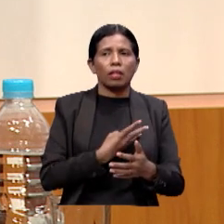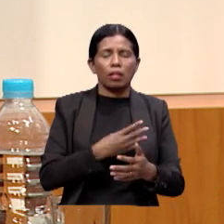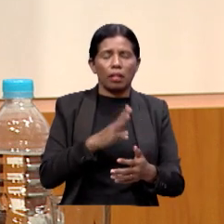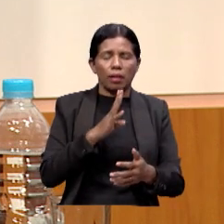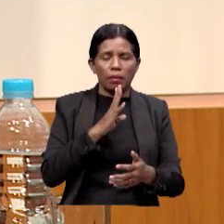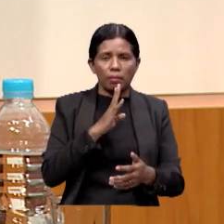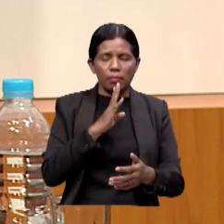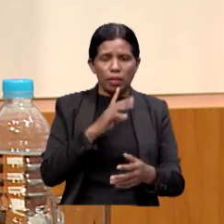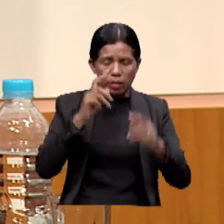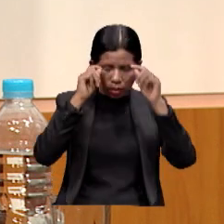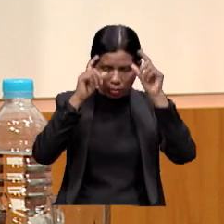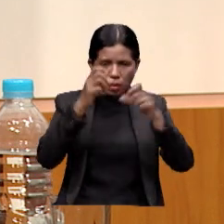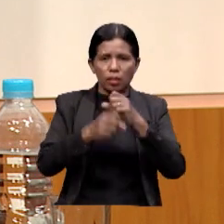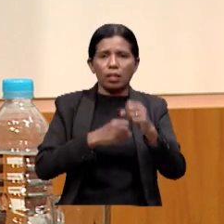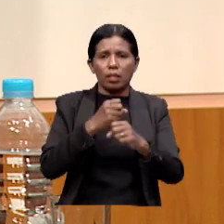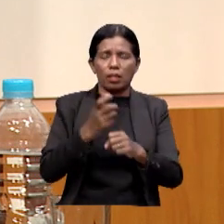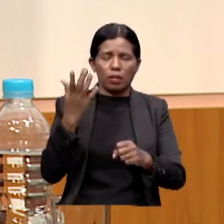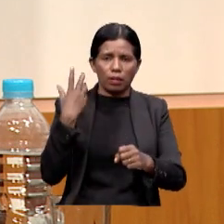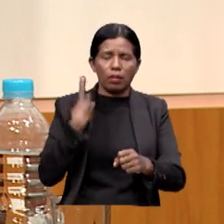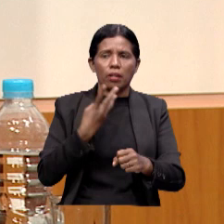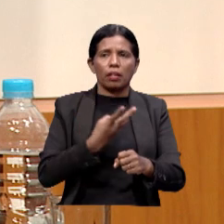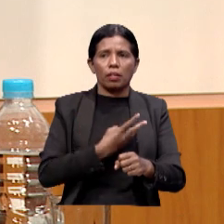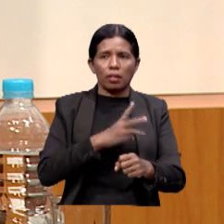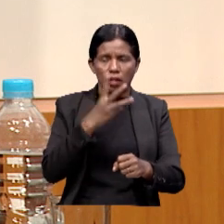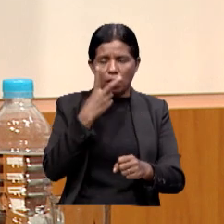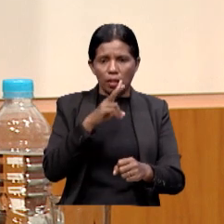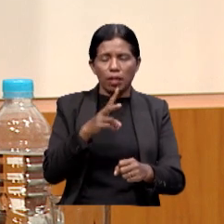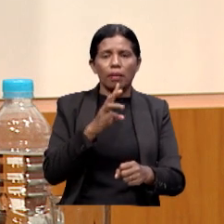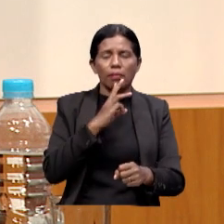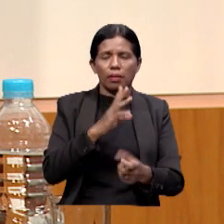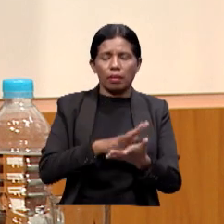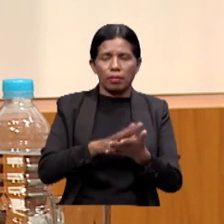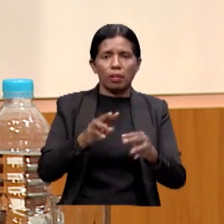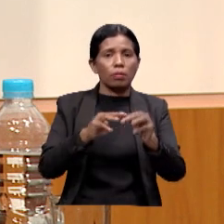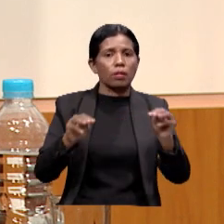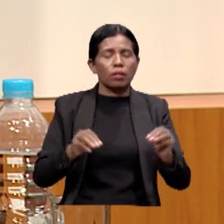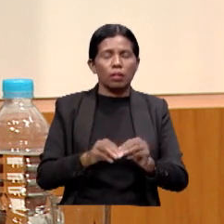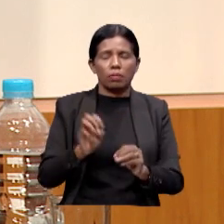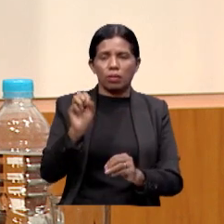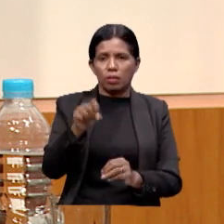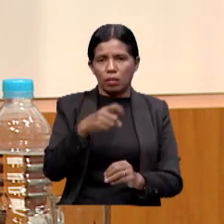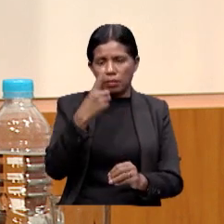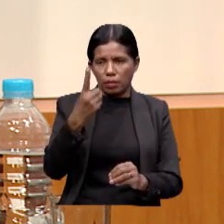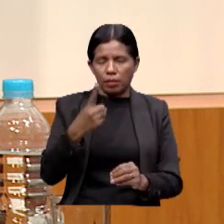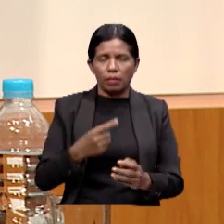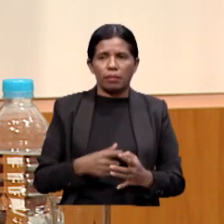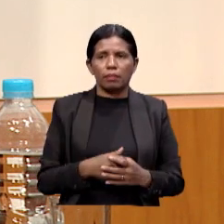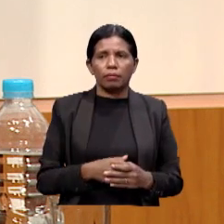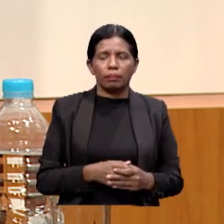tinha conto que ita zere o sistema BMOS e a município Sanolo Resinida.